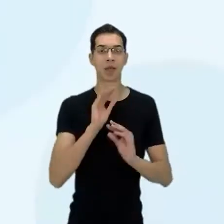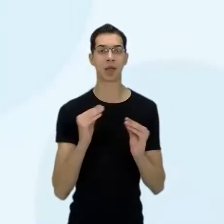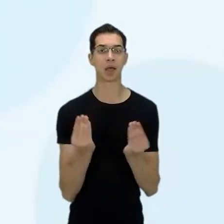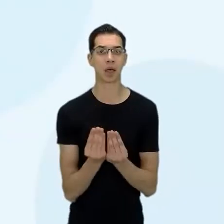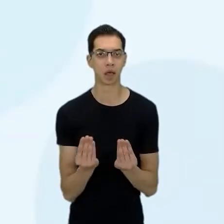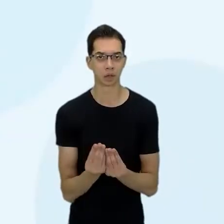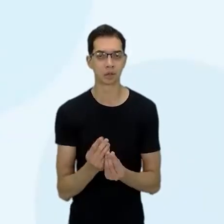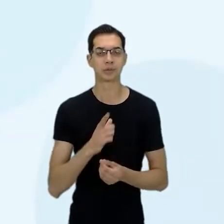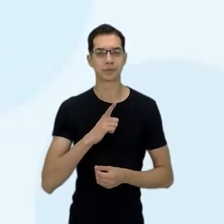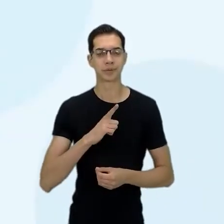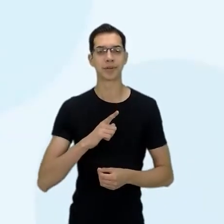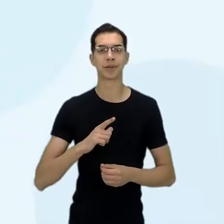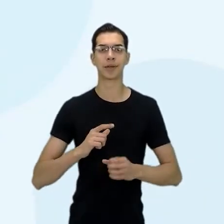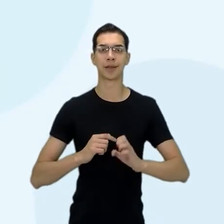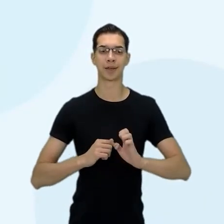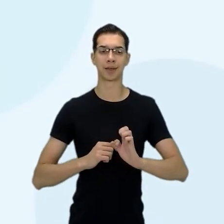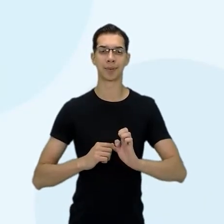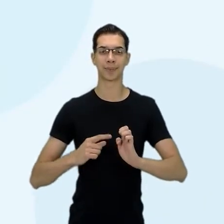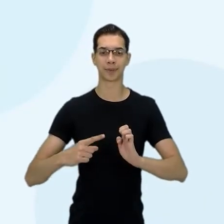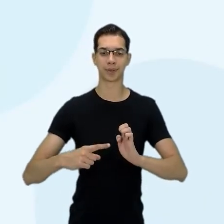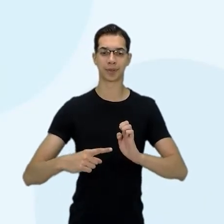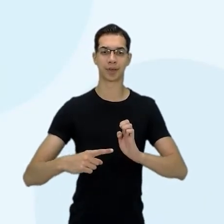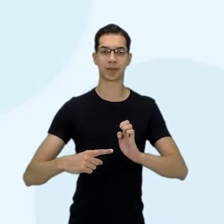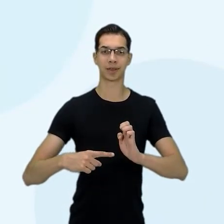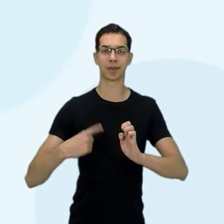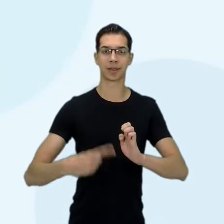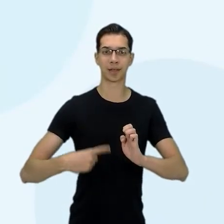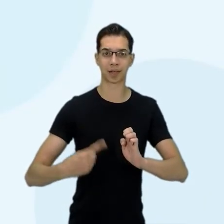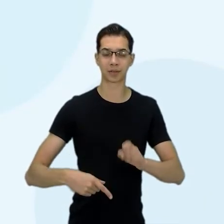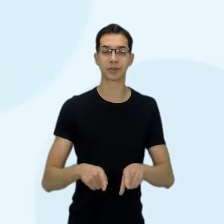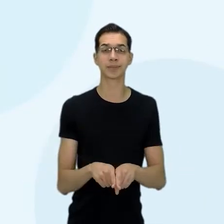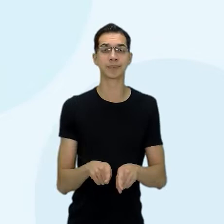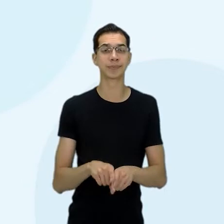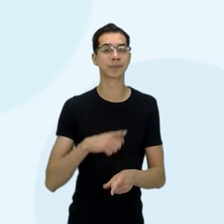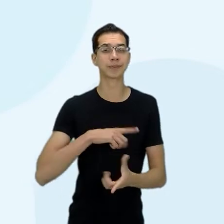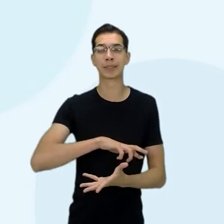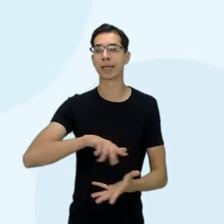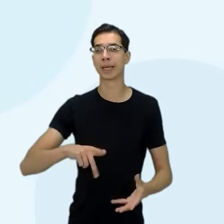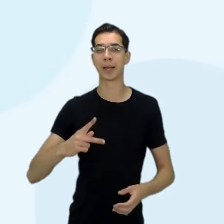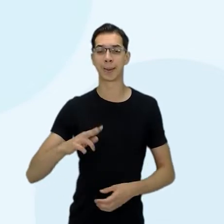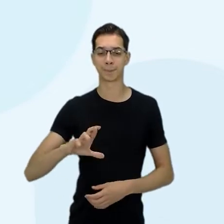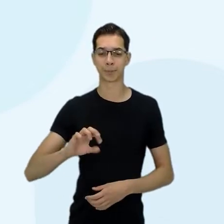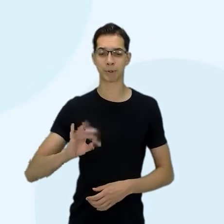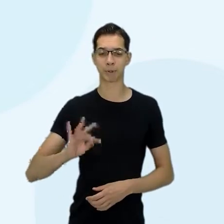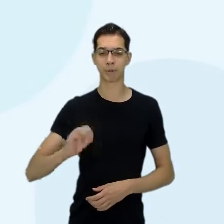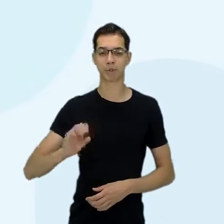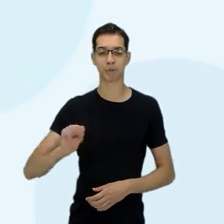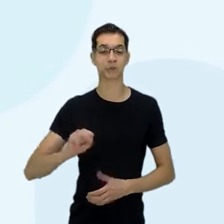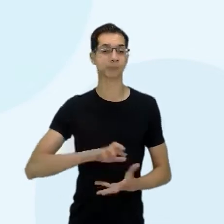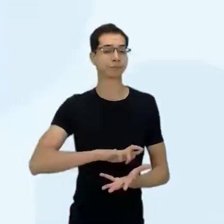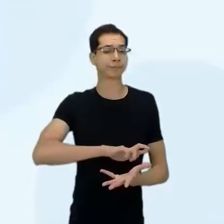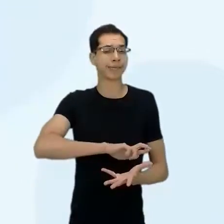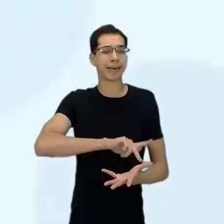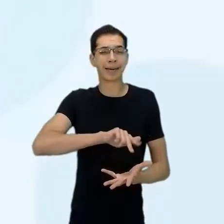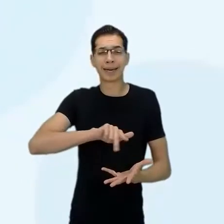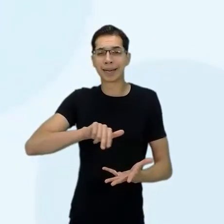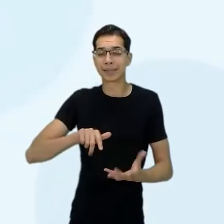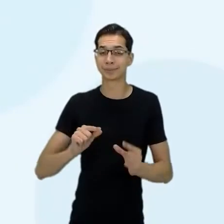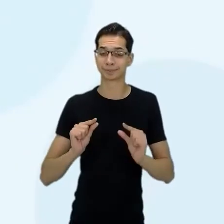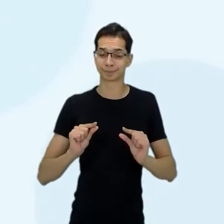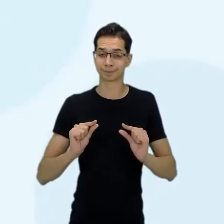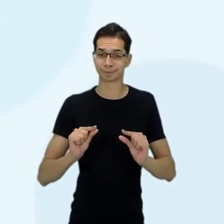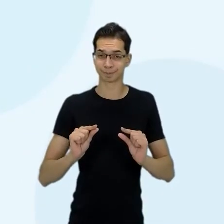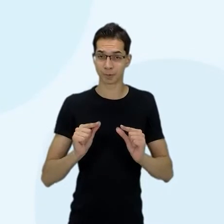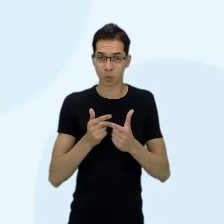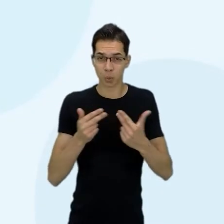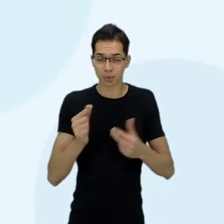átomos, os elétrons, prótons, fótons, bósons e de outras tantas partículas